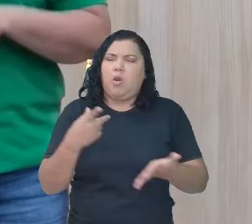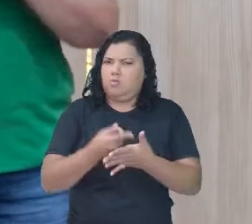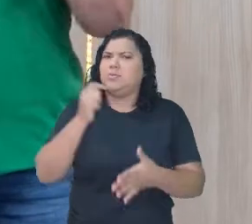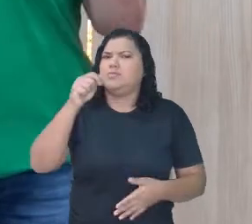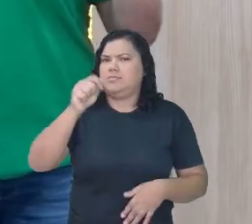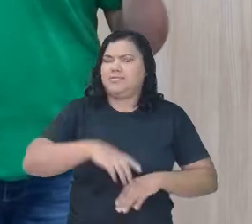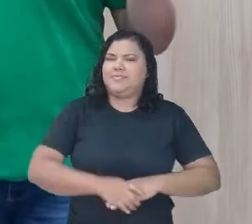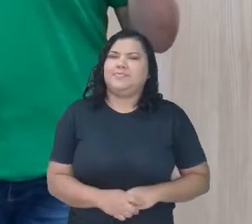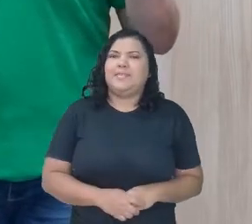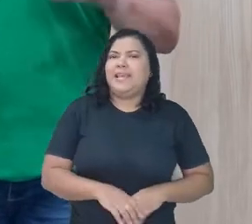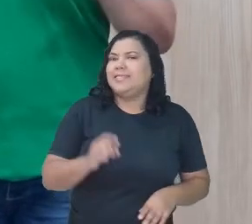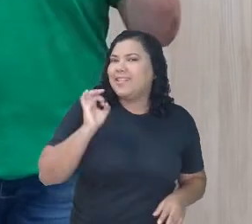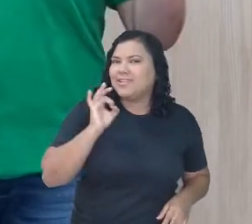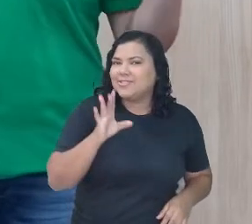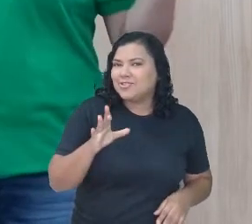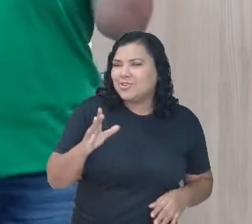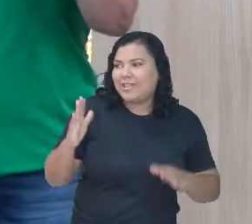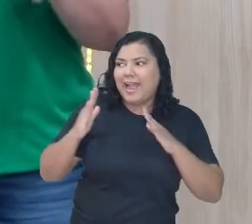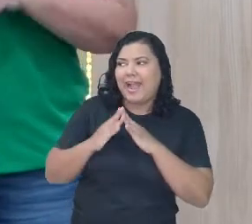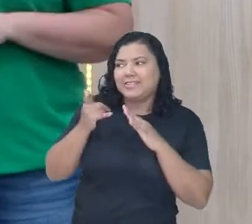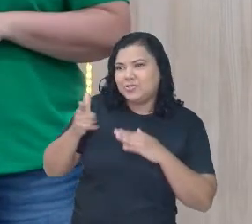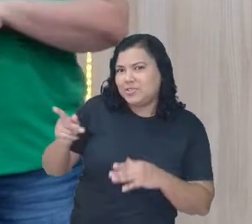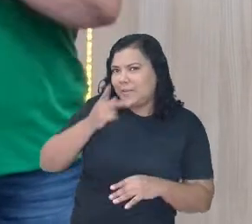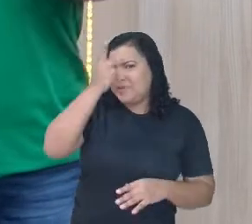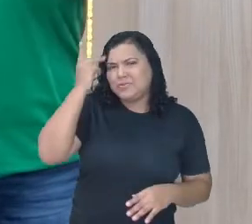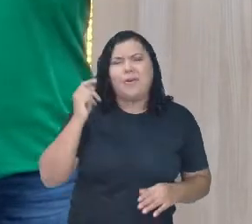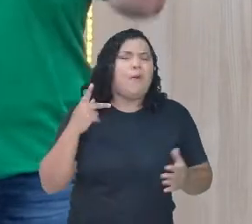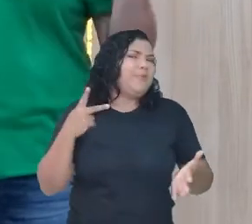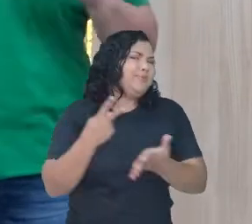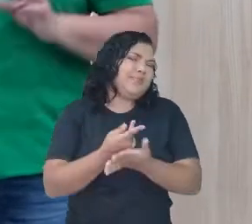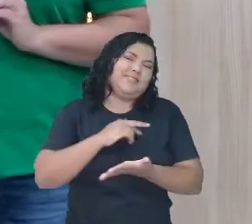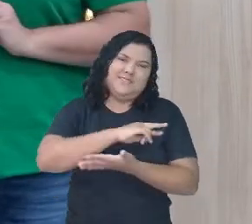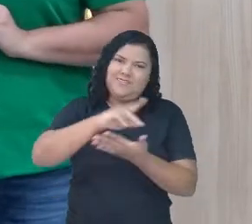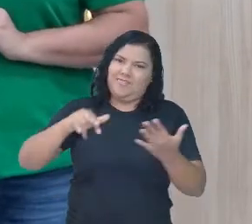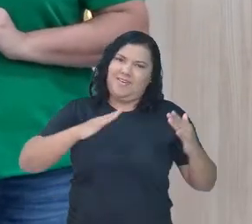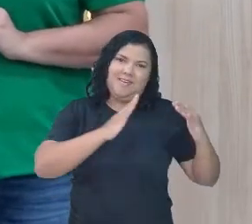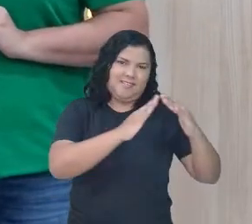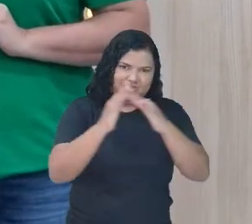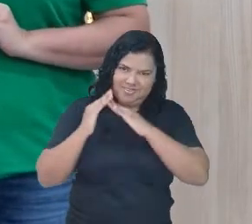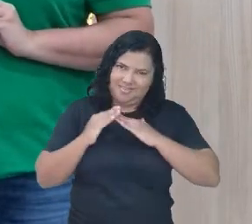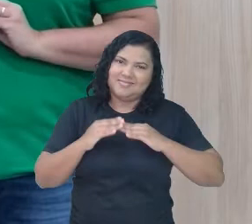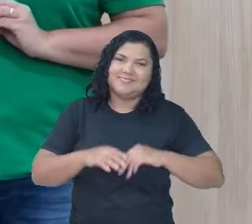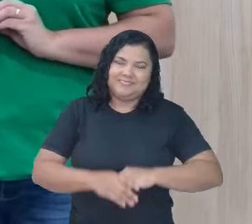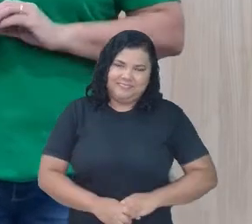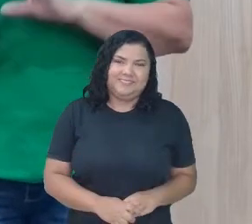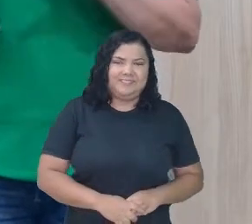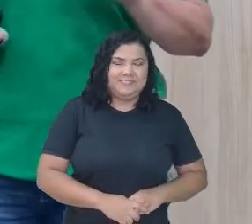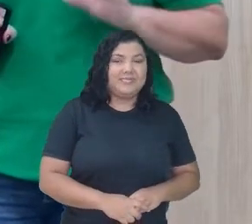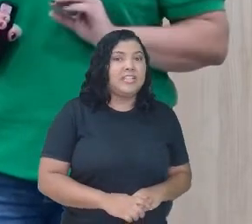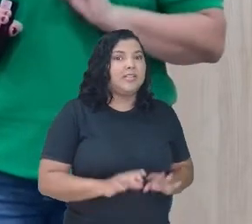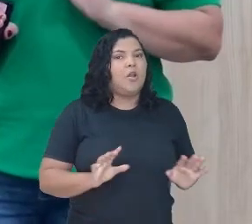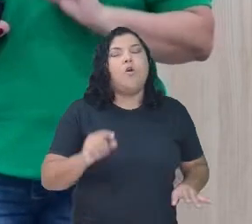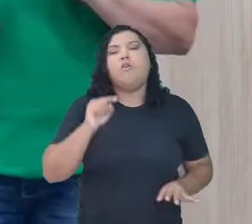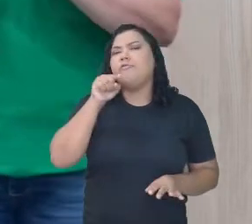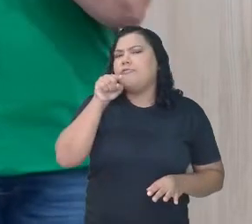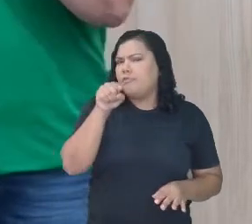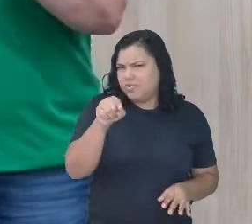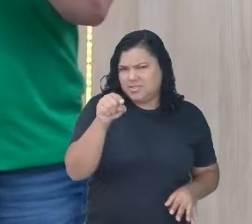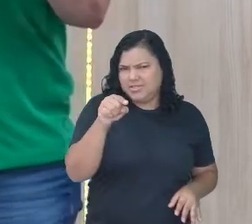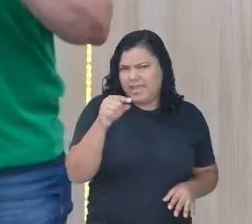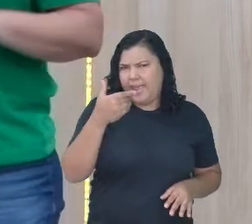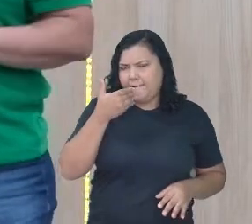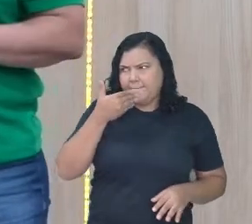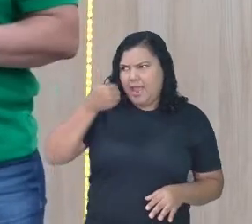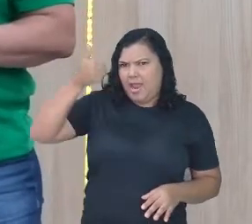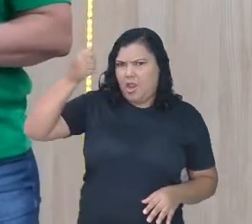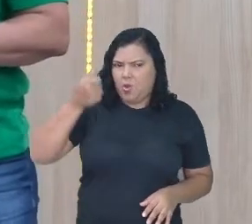tá? Não acontece só na casa do vizinho nem na sua, não. Acontece em muitas casas. Então, você não é melhor e nem pior do